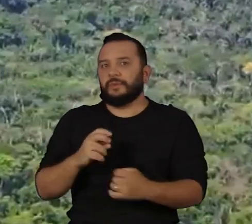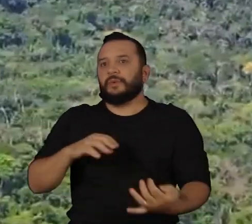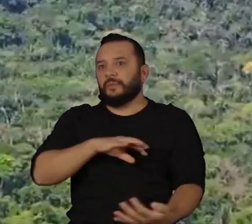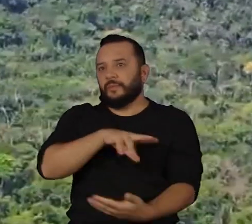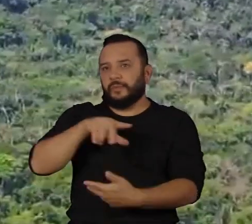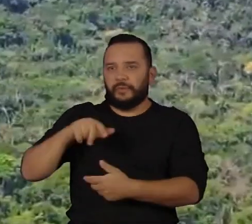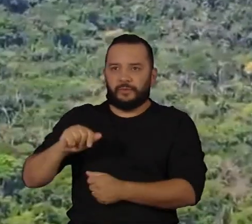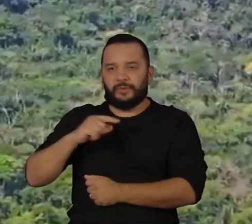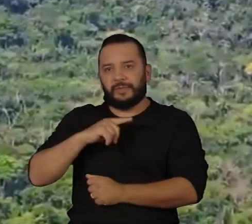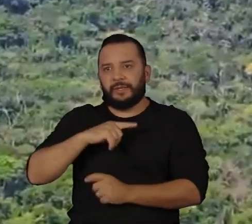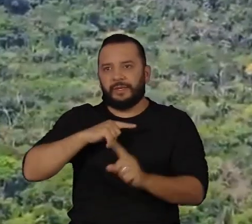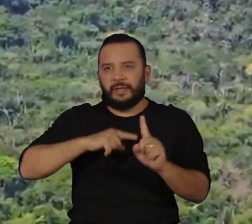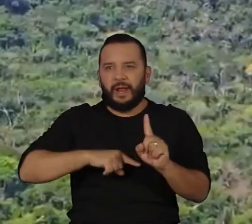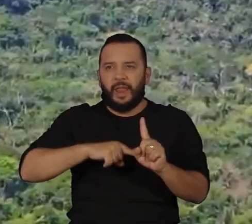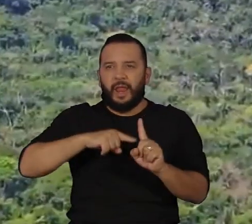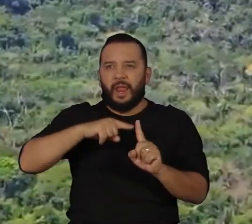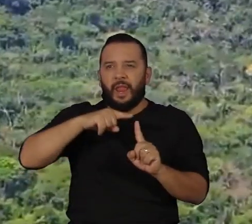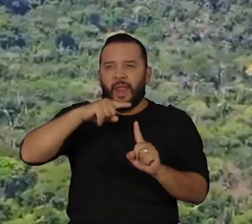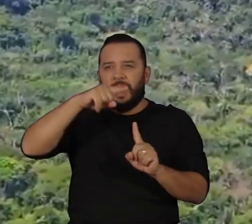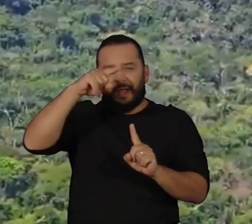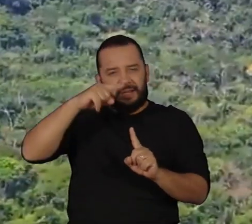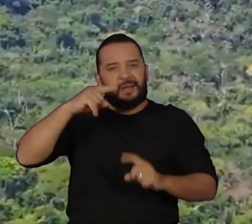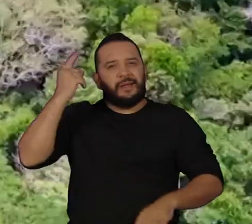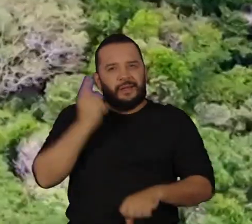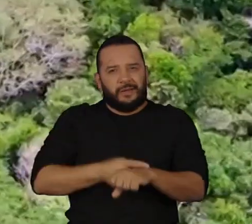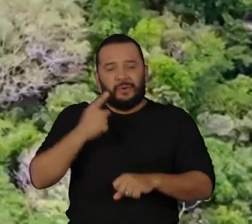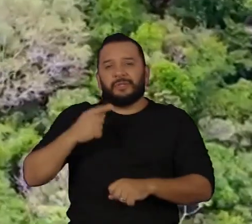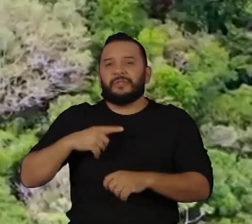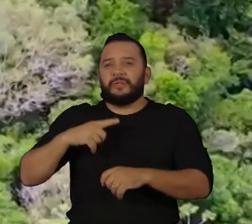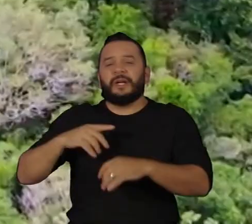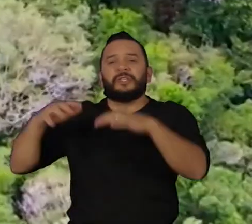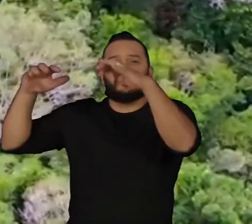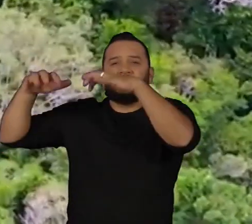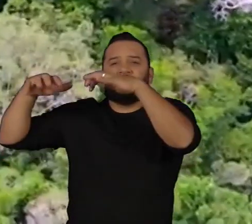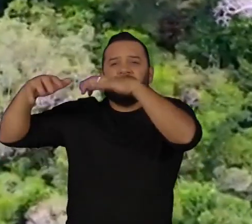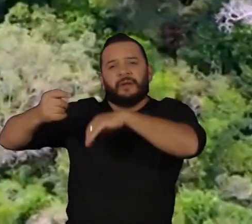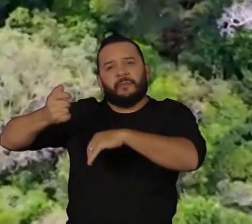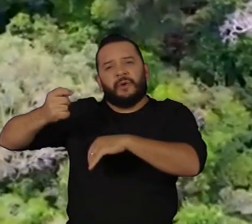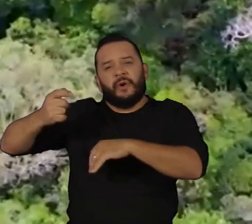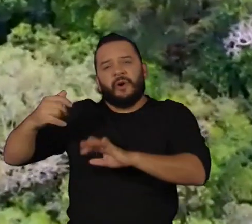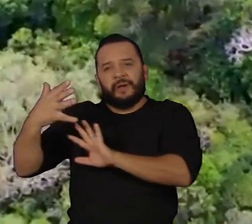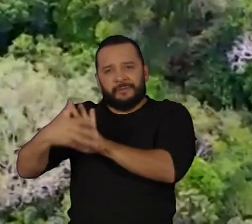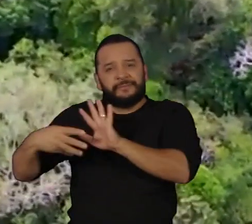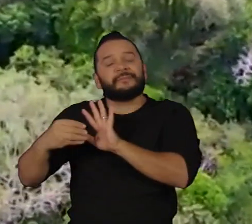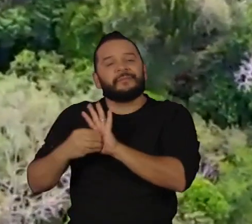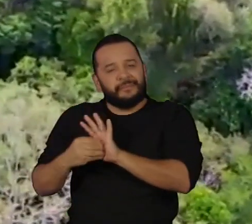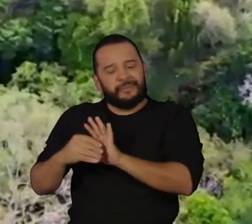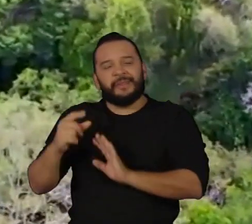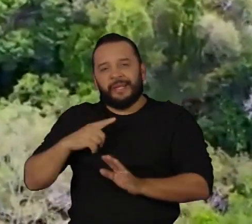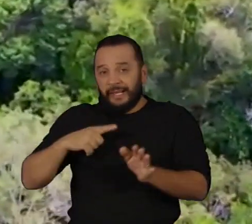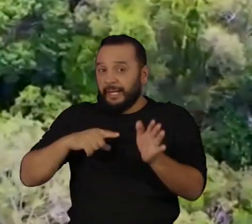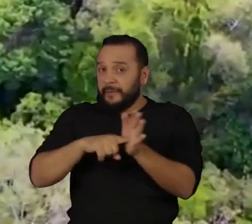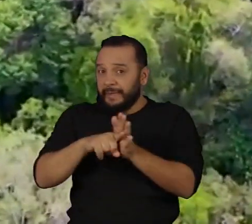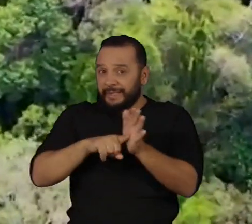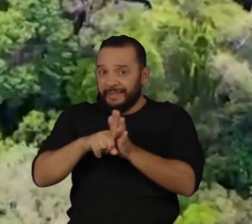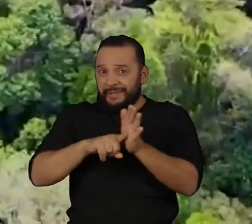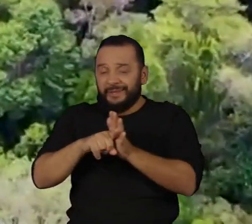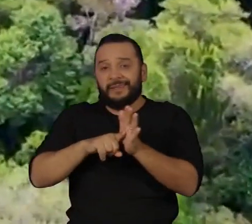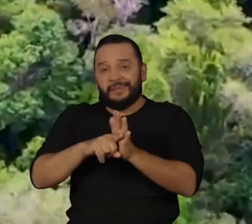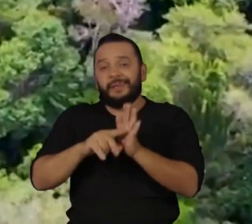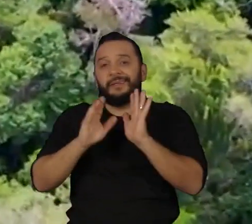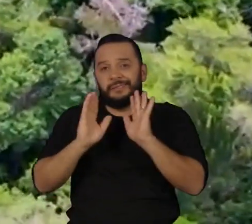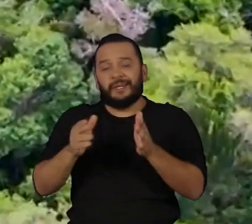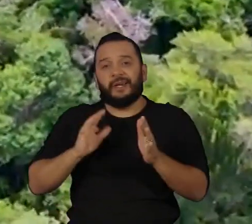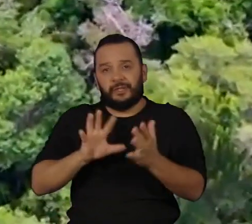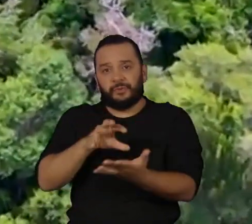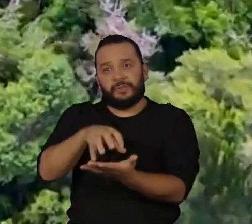atingir temperaturas recordes e vai chover menos na Amazônia. O novo estudo da Organização Mundial